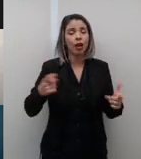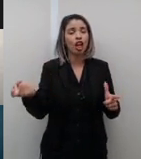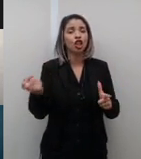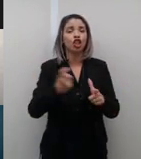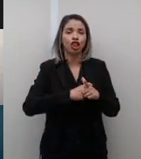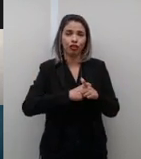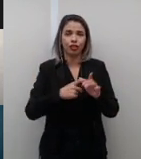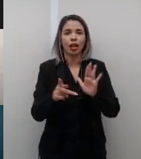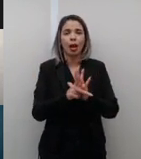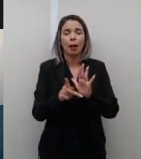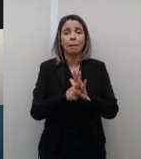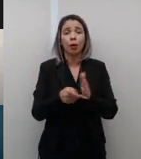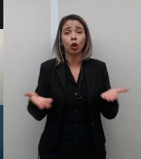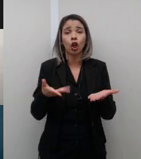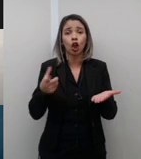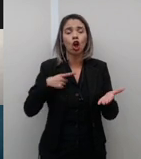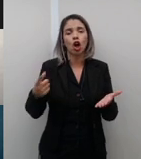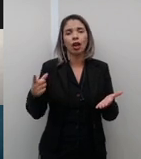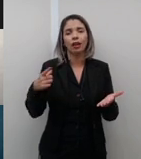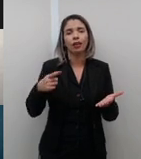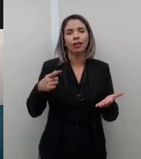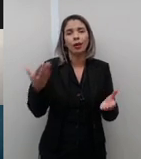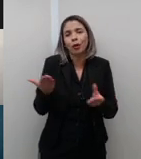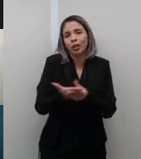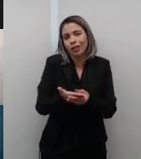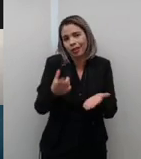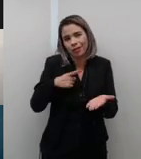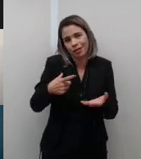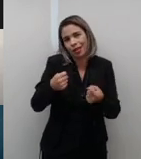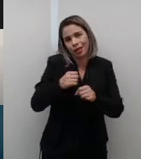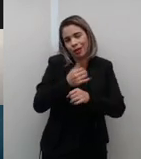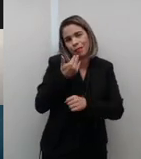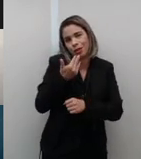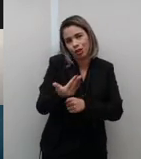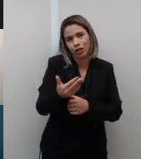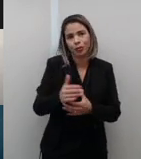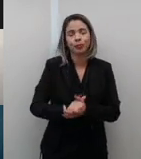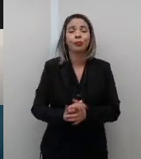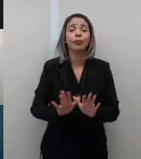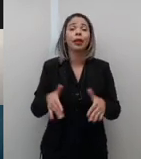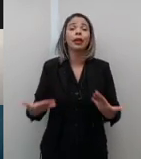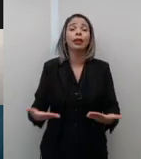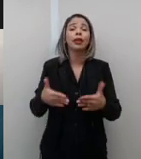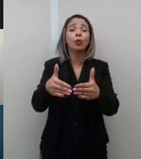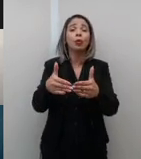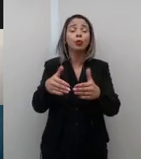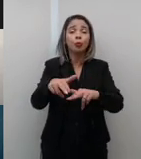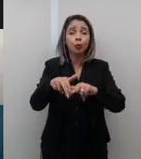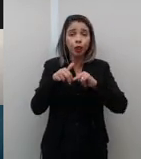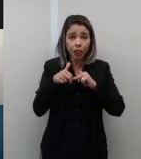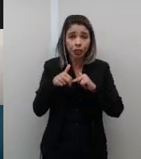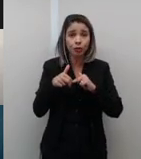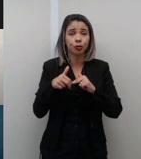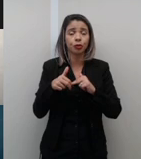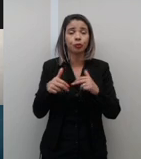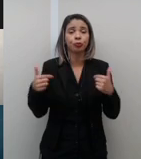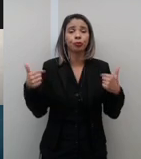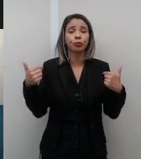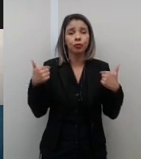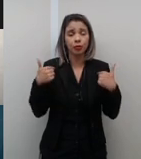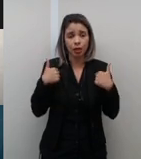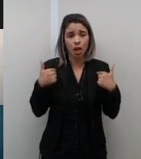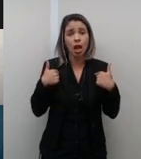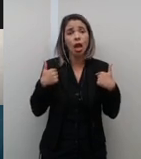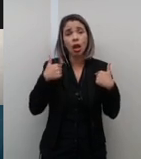agora em juízo. Em função disso, dei por prejudicado o recurso especial